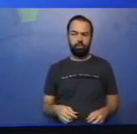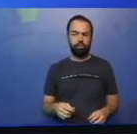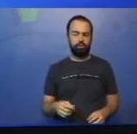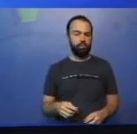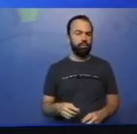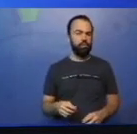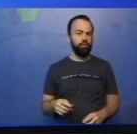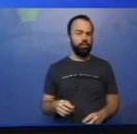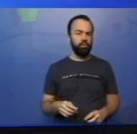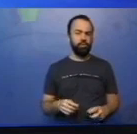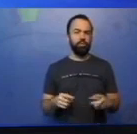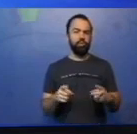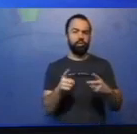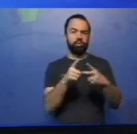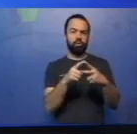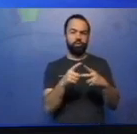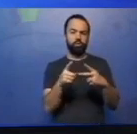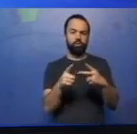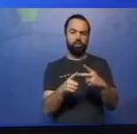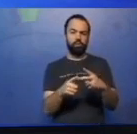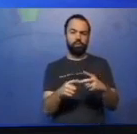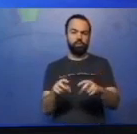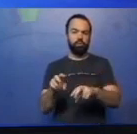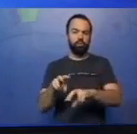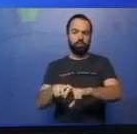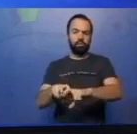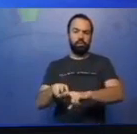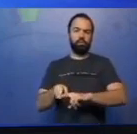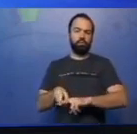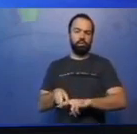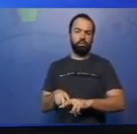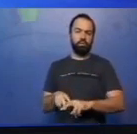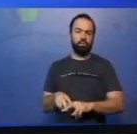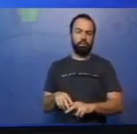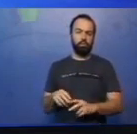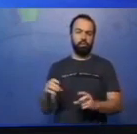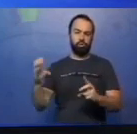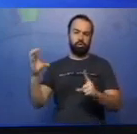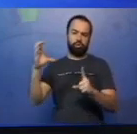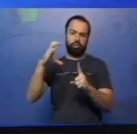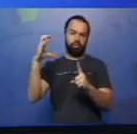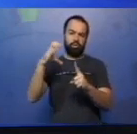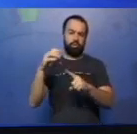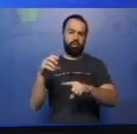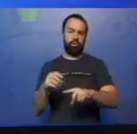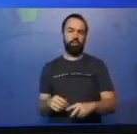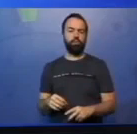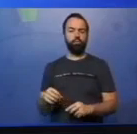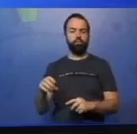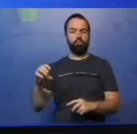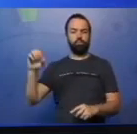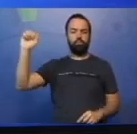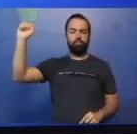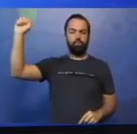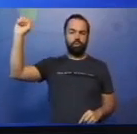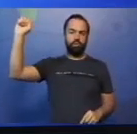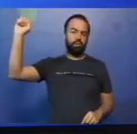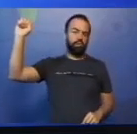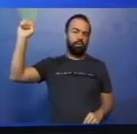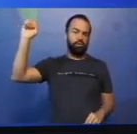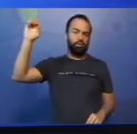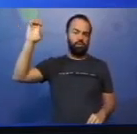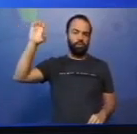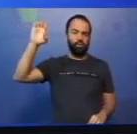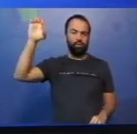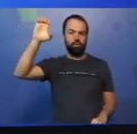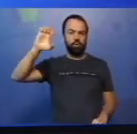tiveram dois tipos principais de influência na sua formação, a influência europeia e a influência islâmica. Nós